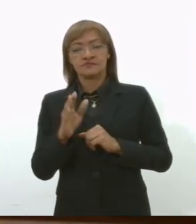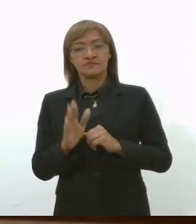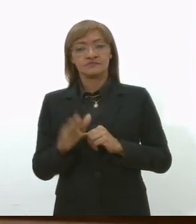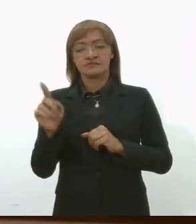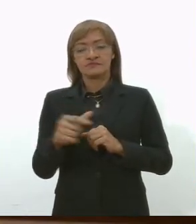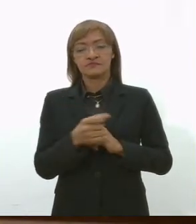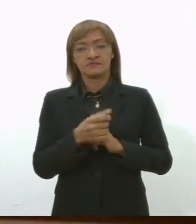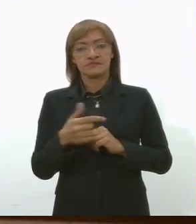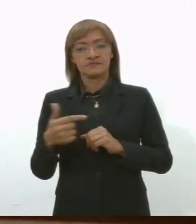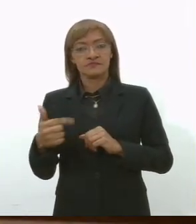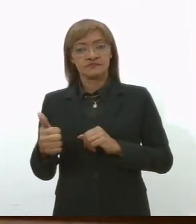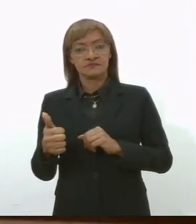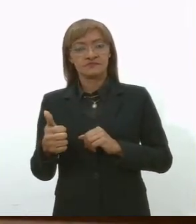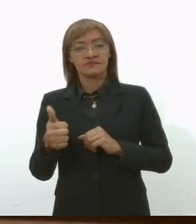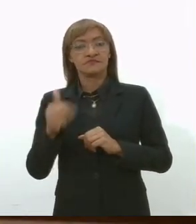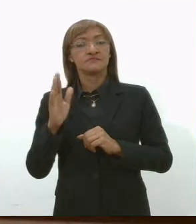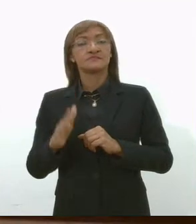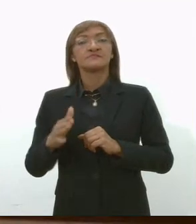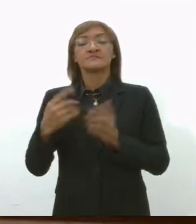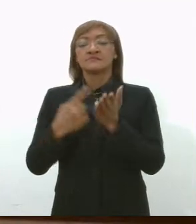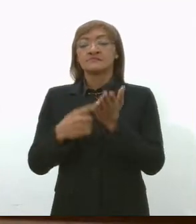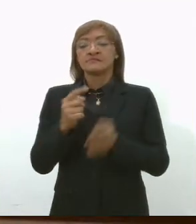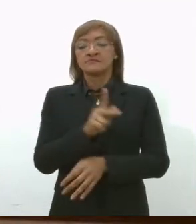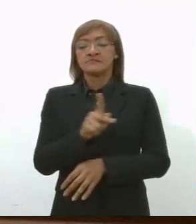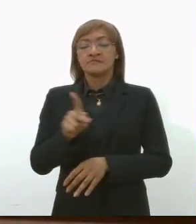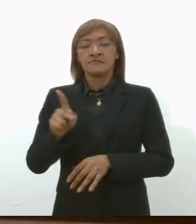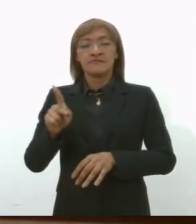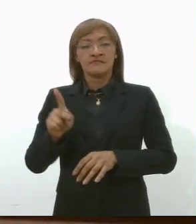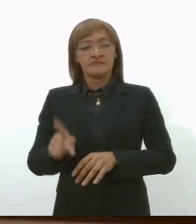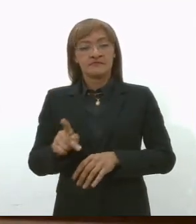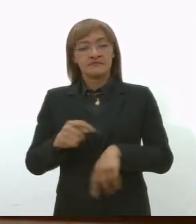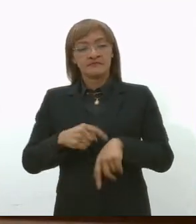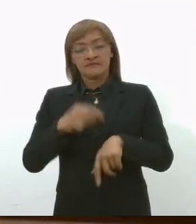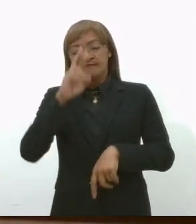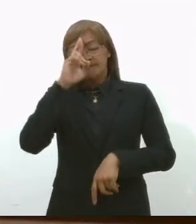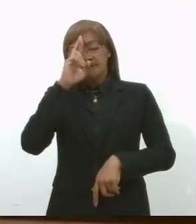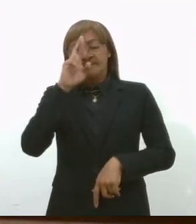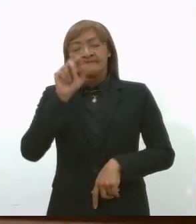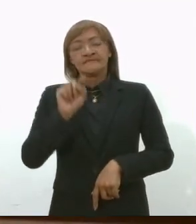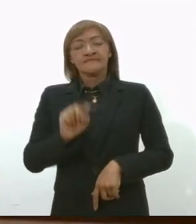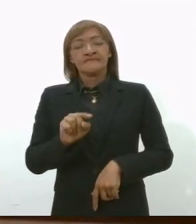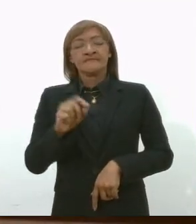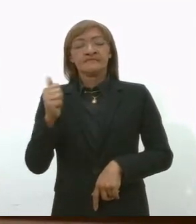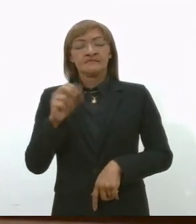306/2021. Nada mais a tratar, o presidente convocou uma sessão extraordinária para as 12 horas e 20 minutos.